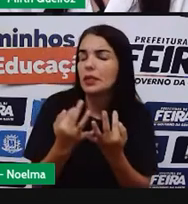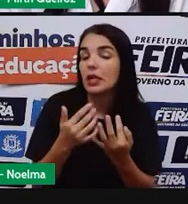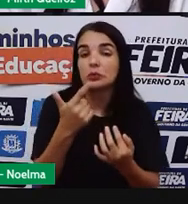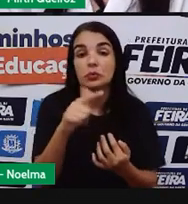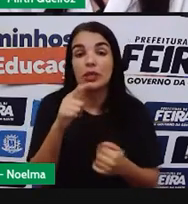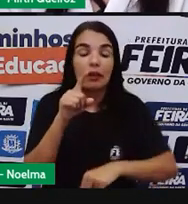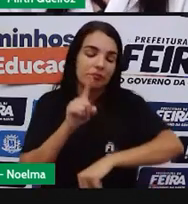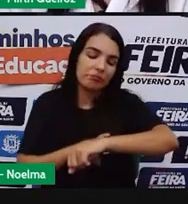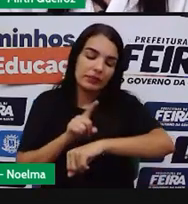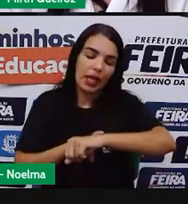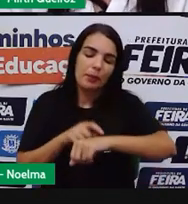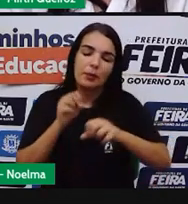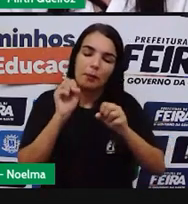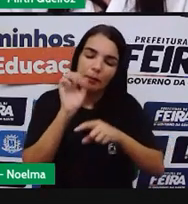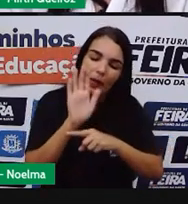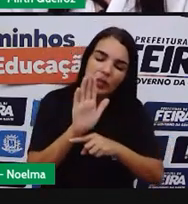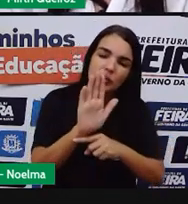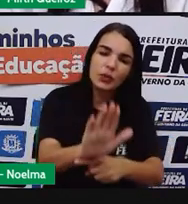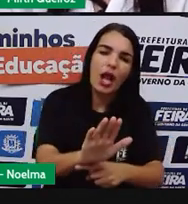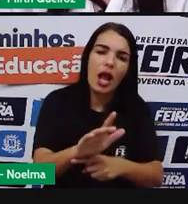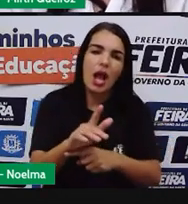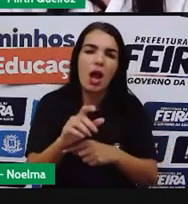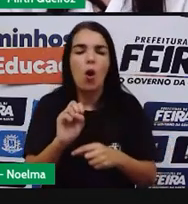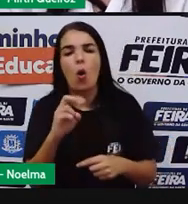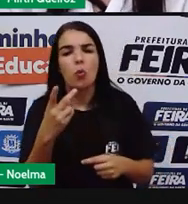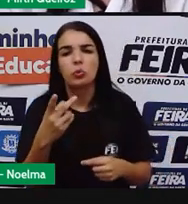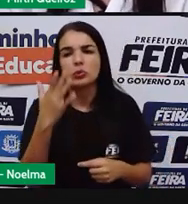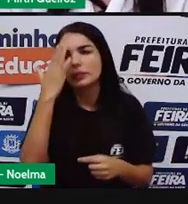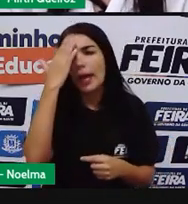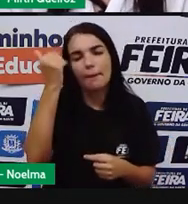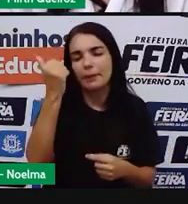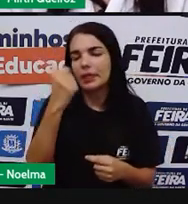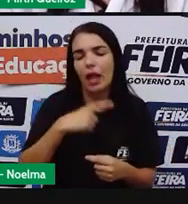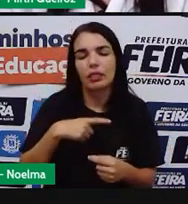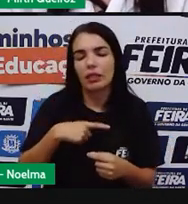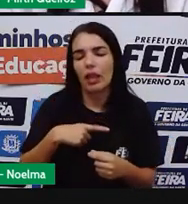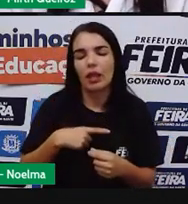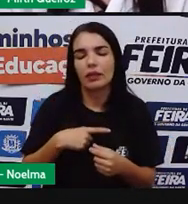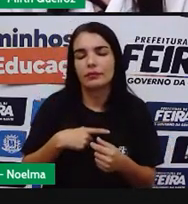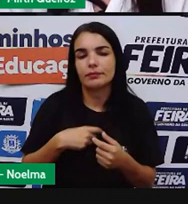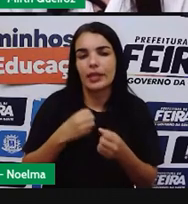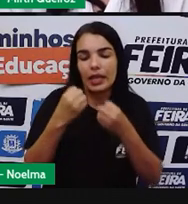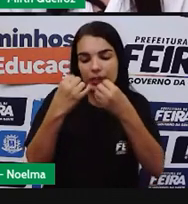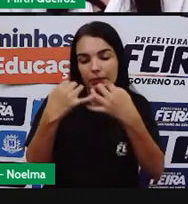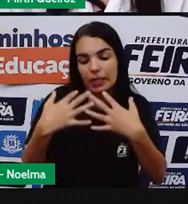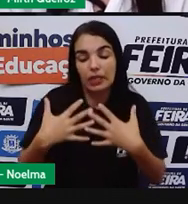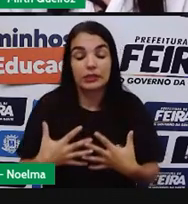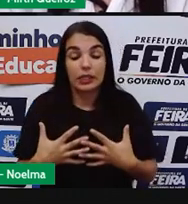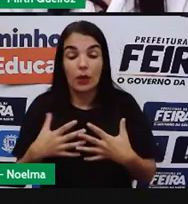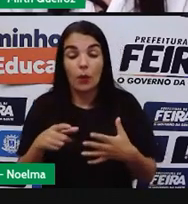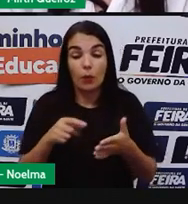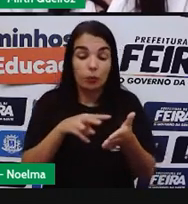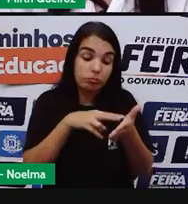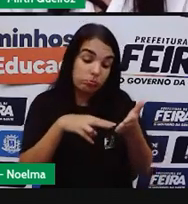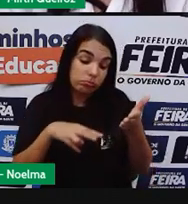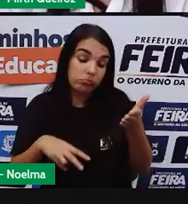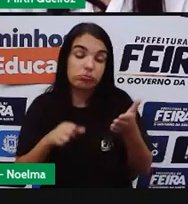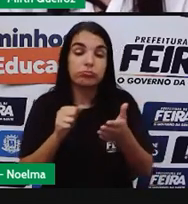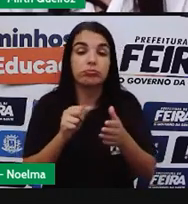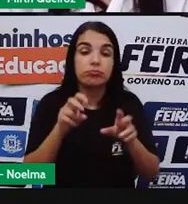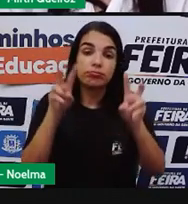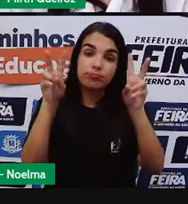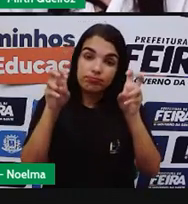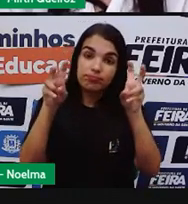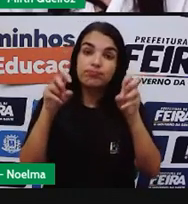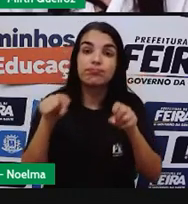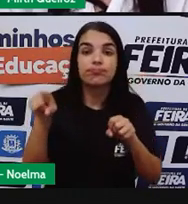mesmo porque não tinham domínio sobre os conteúdos que deveriam ser fornecidos aí a vocês, não foi possível,